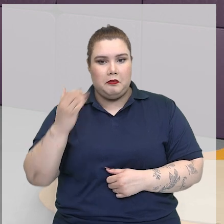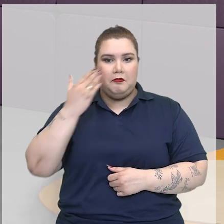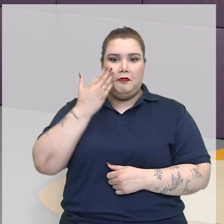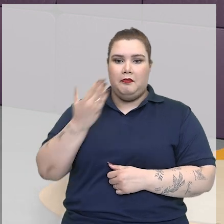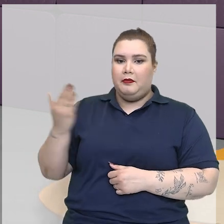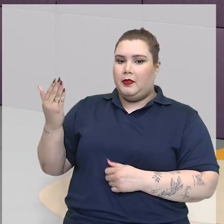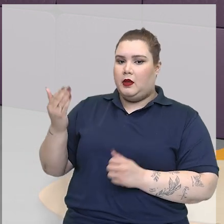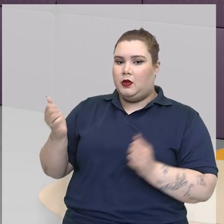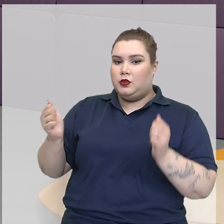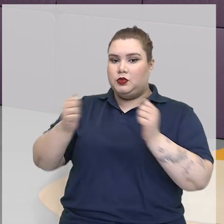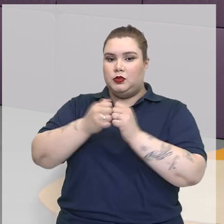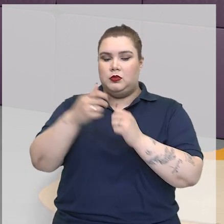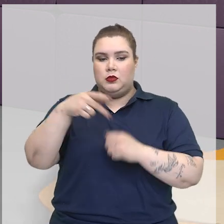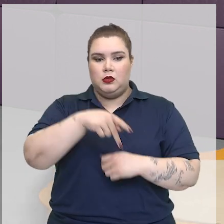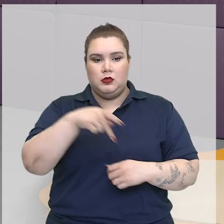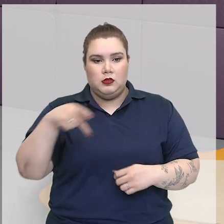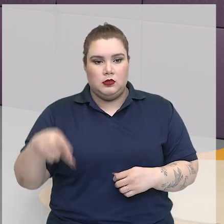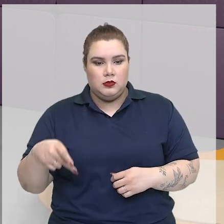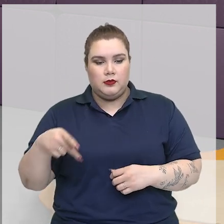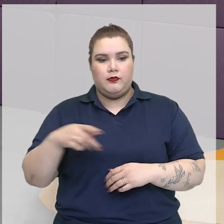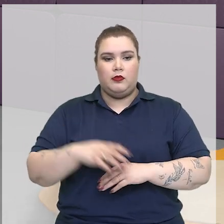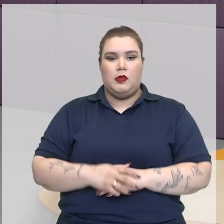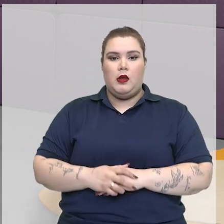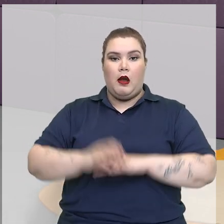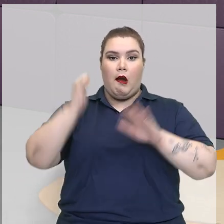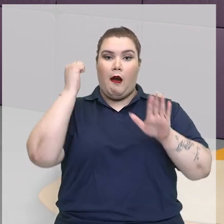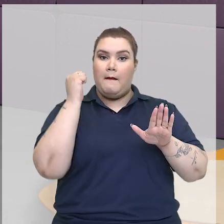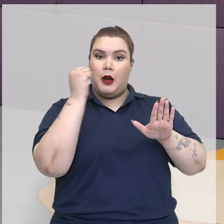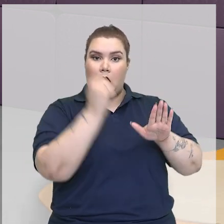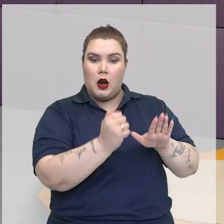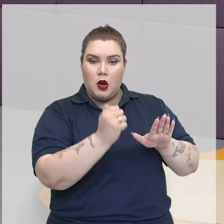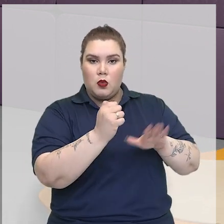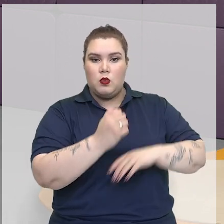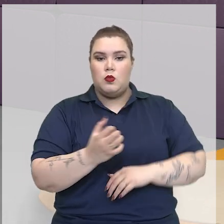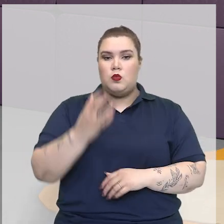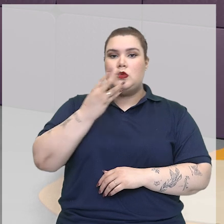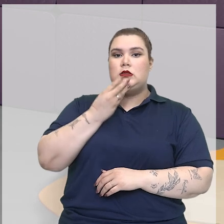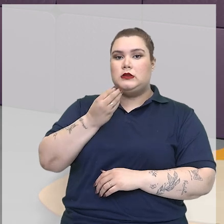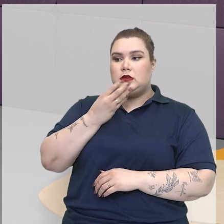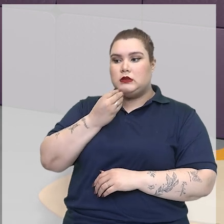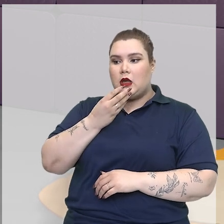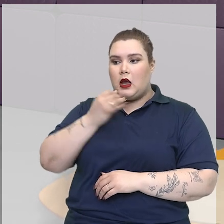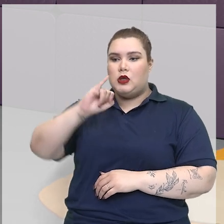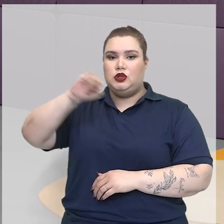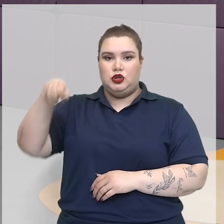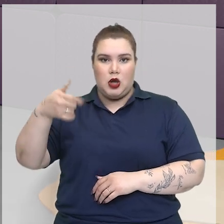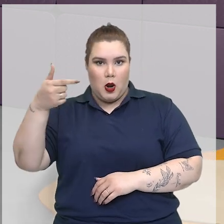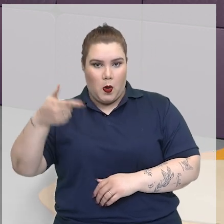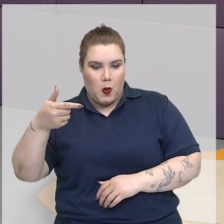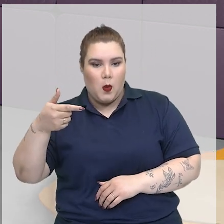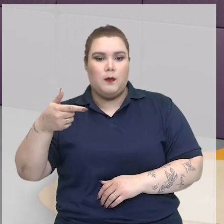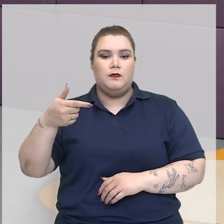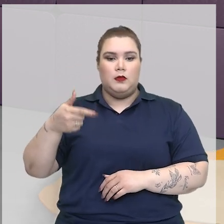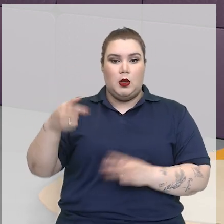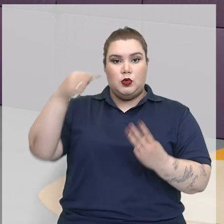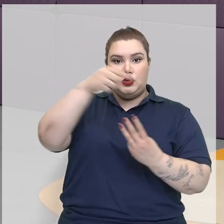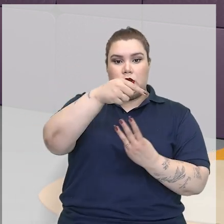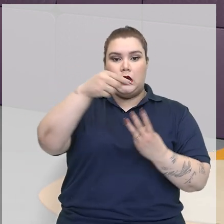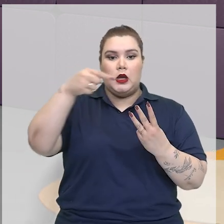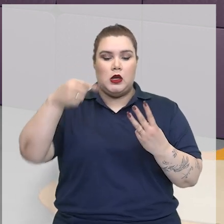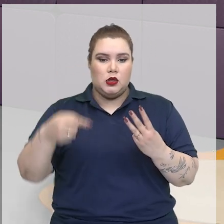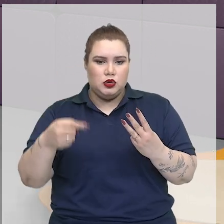professor: Abraão, Isaque e Jacó, que foram 3 nomes que